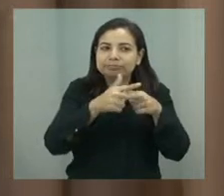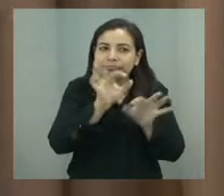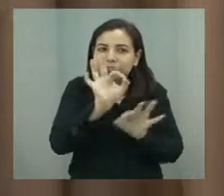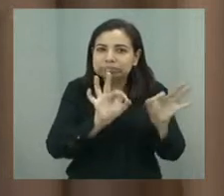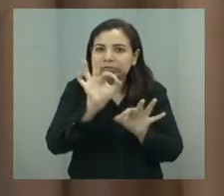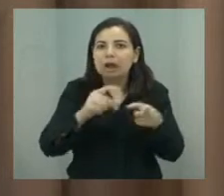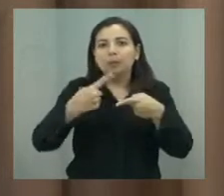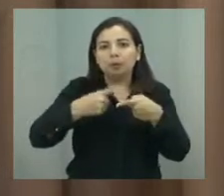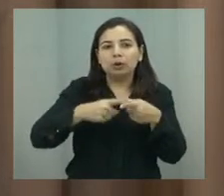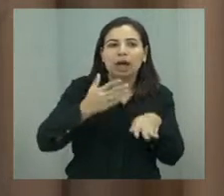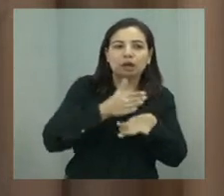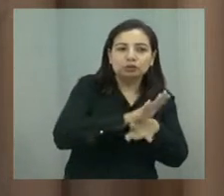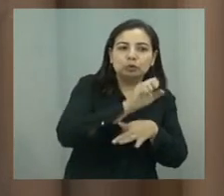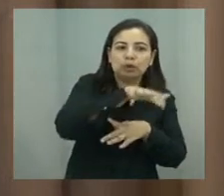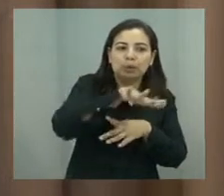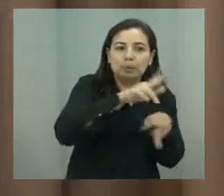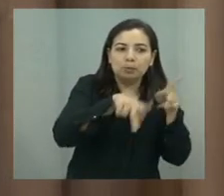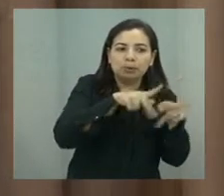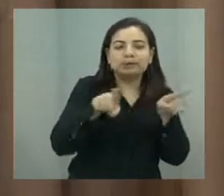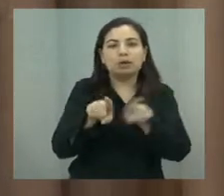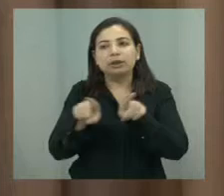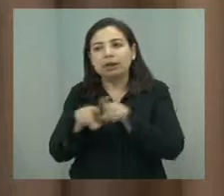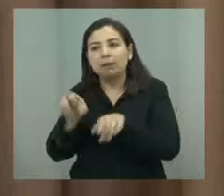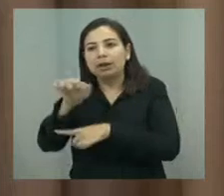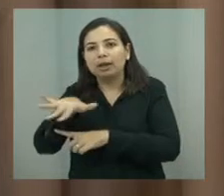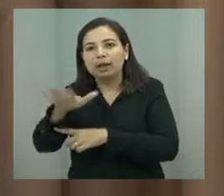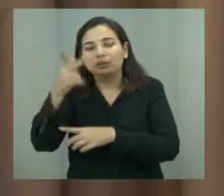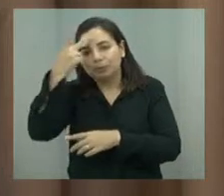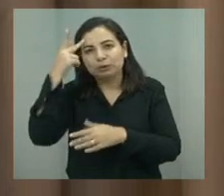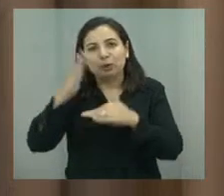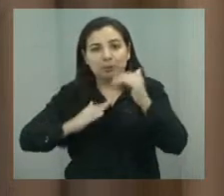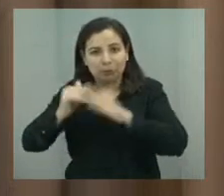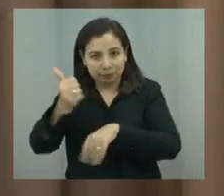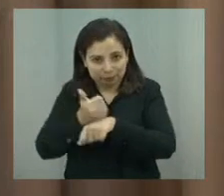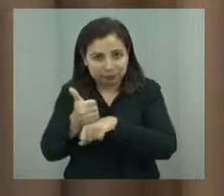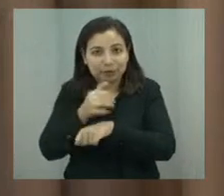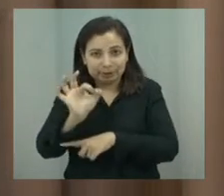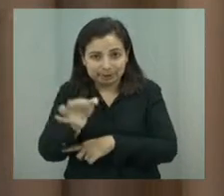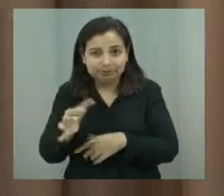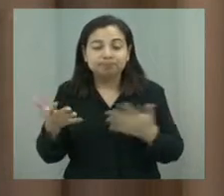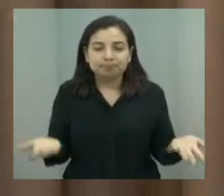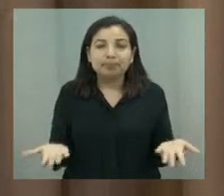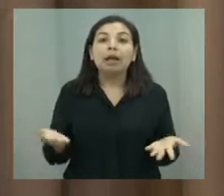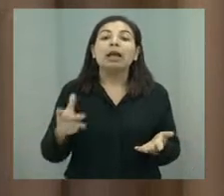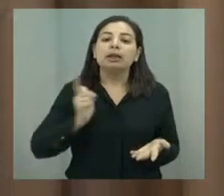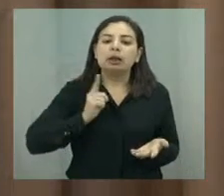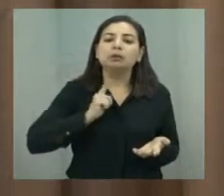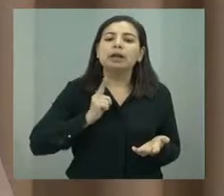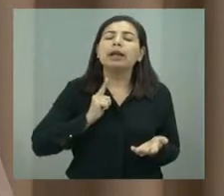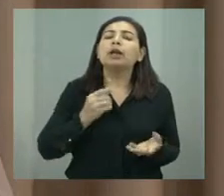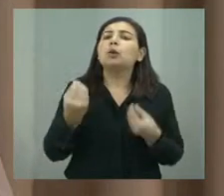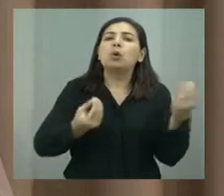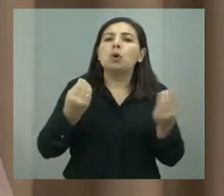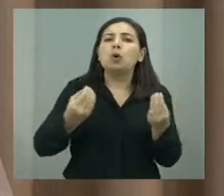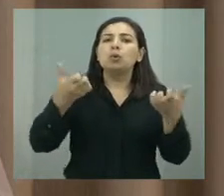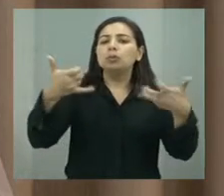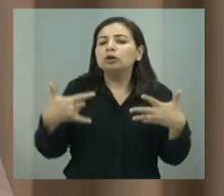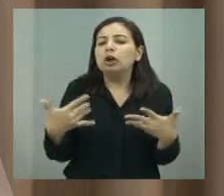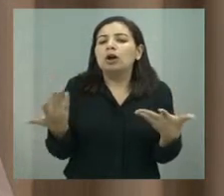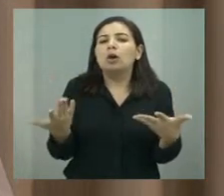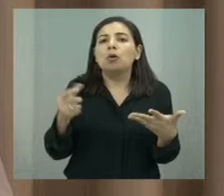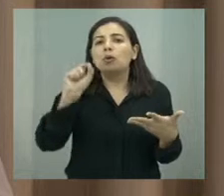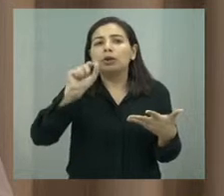isso, a gente pode dizer que houveram melhoras dessas modificações para cá, não só específico com a categoria, mas no geral a própria população